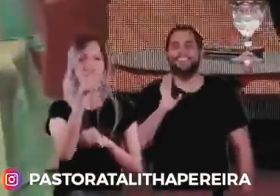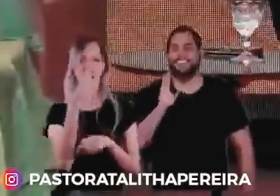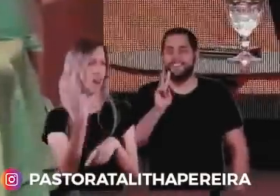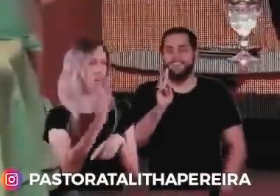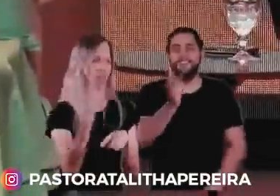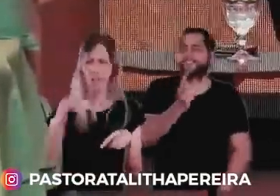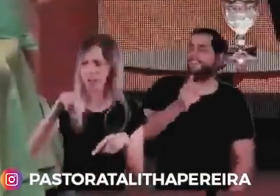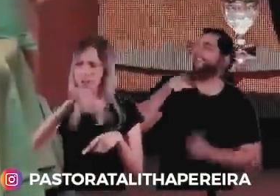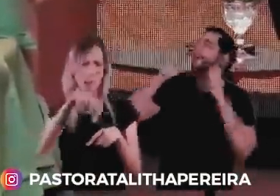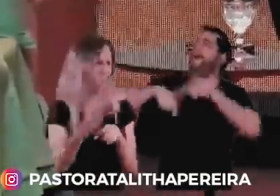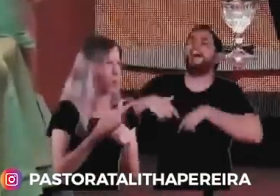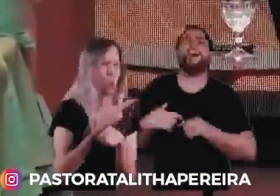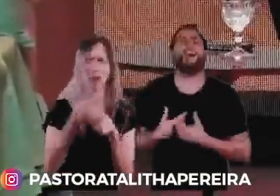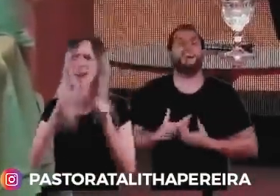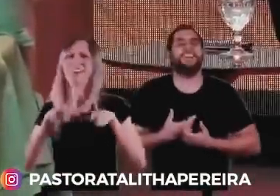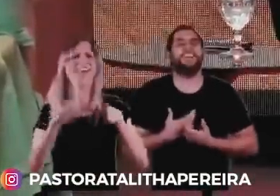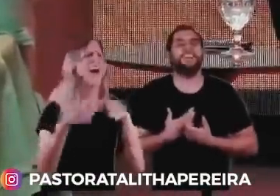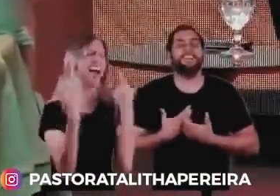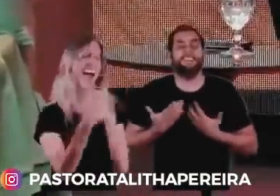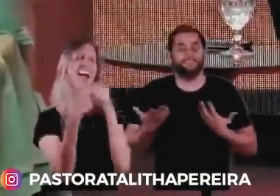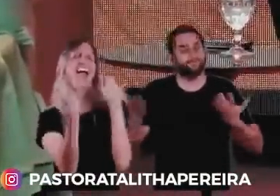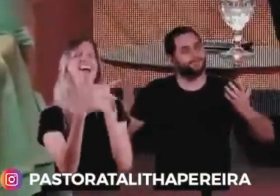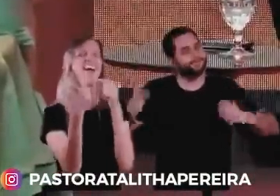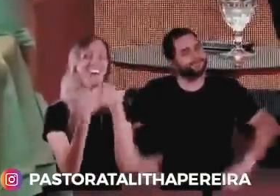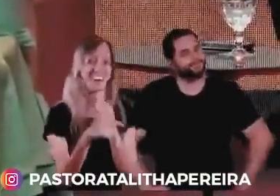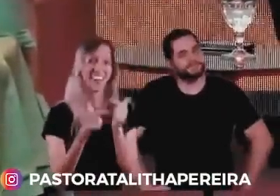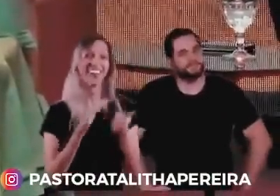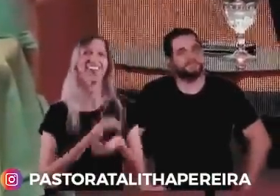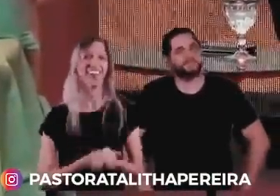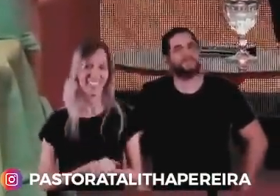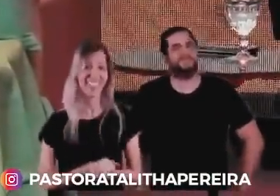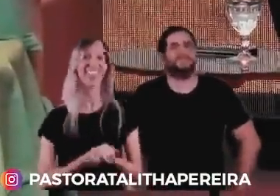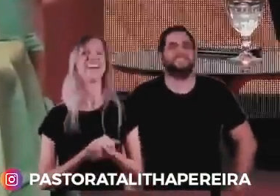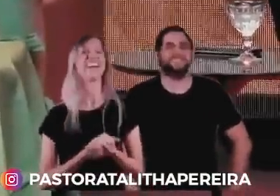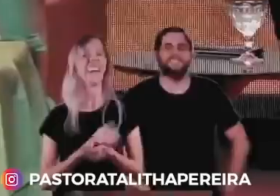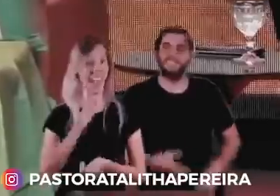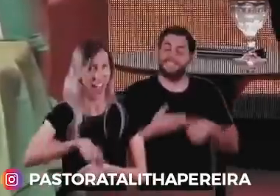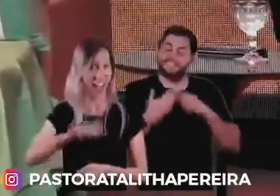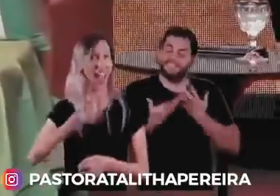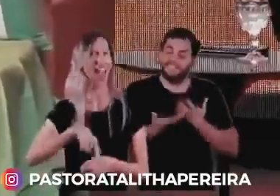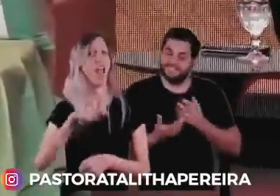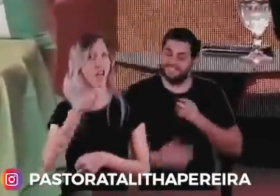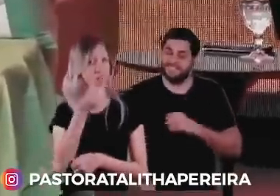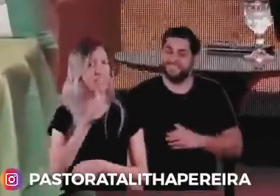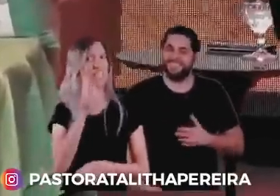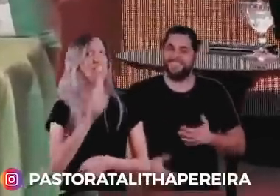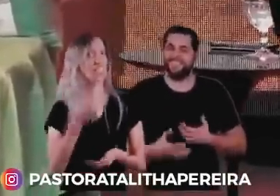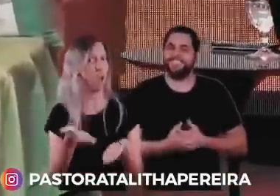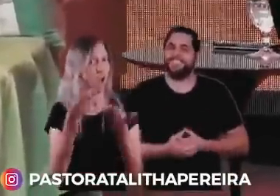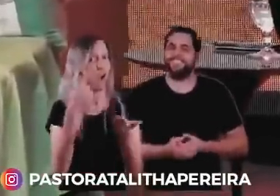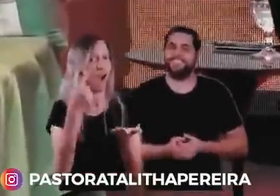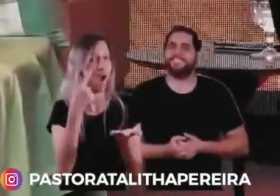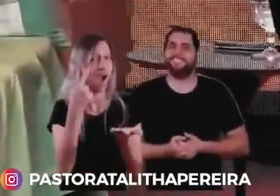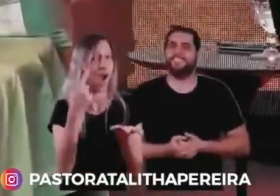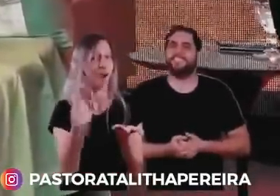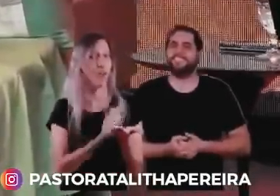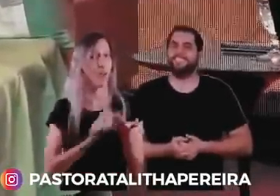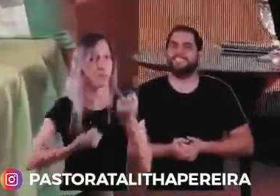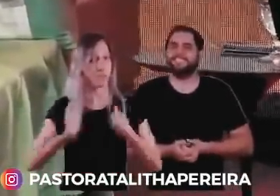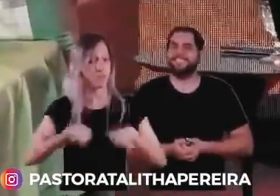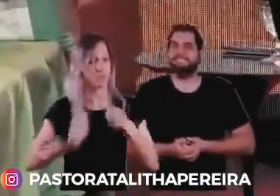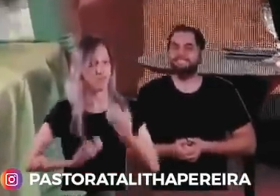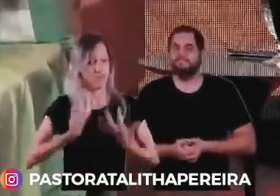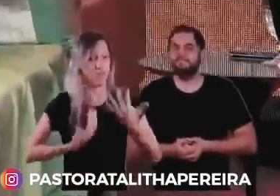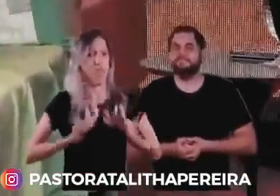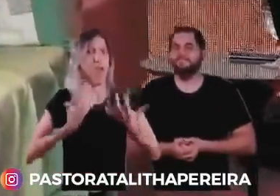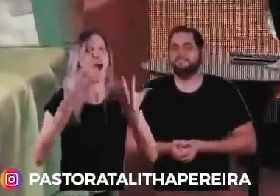rodando. Cadê? Meu Deus. Eita, do céu. É isso aí, meninas. A gente tem que tocar fogo simplesmente